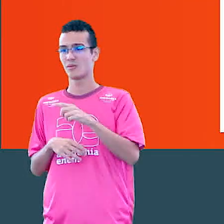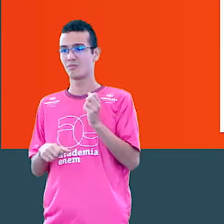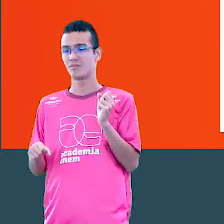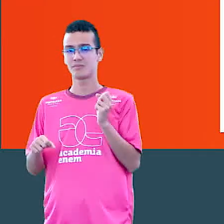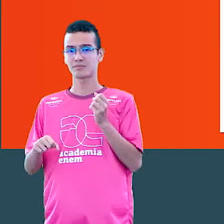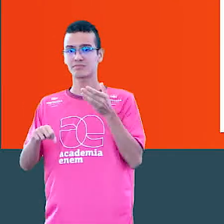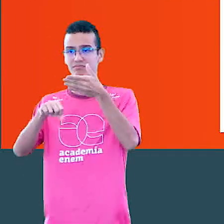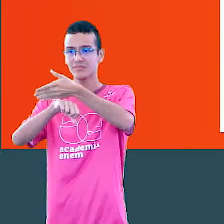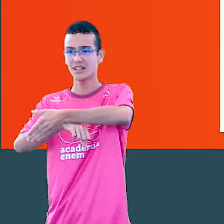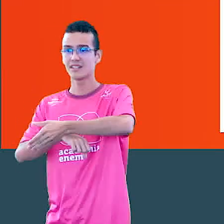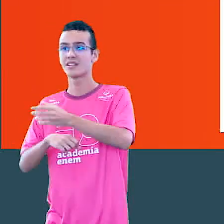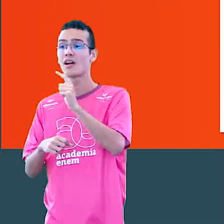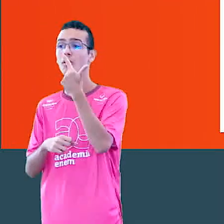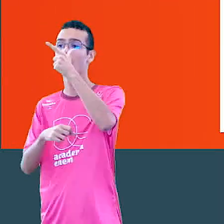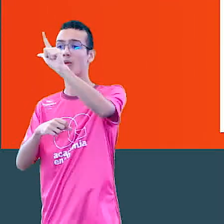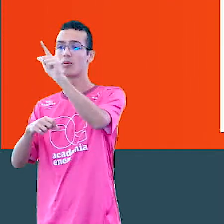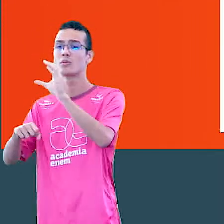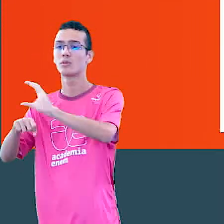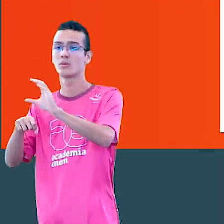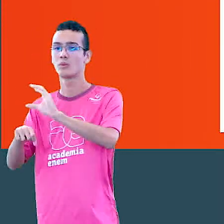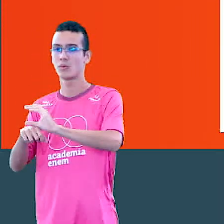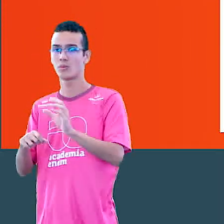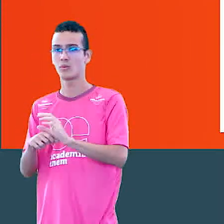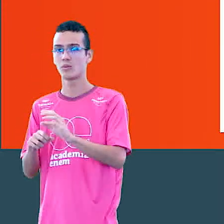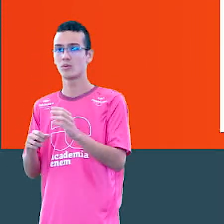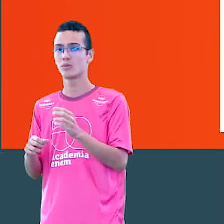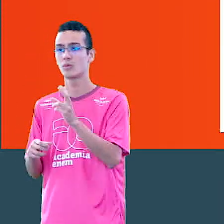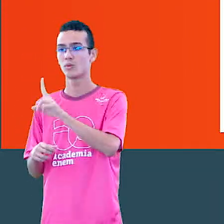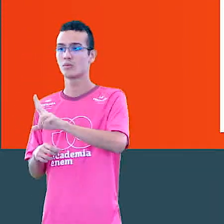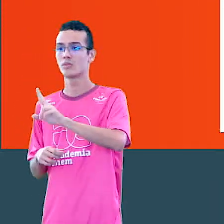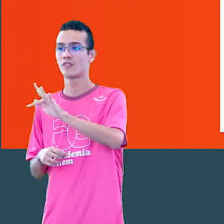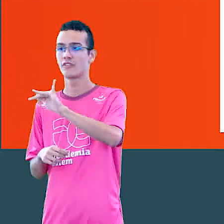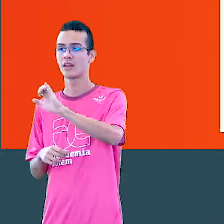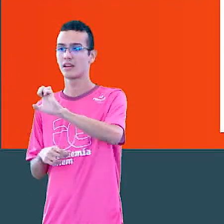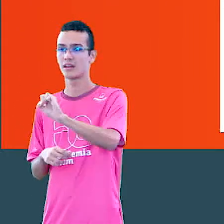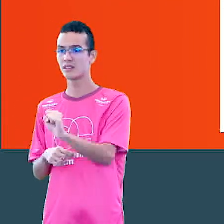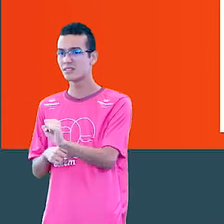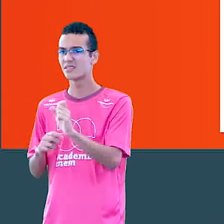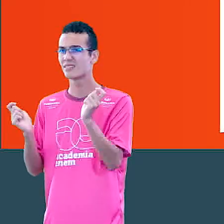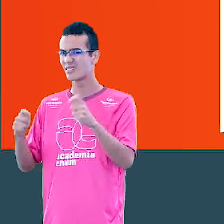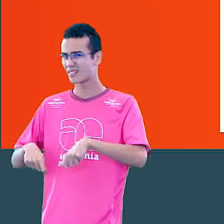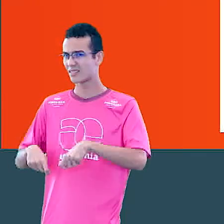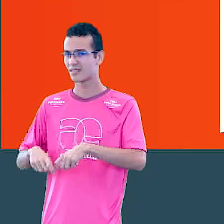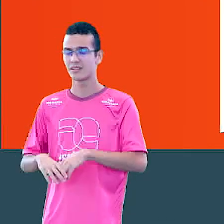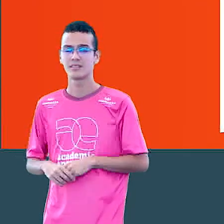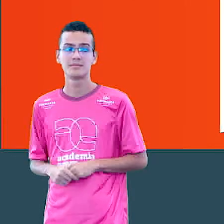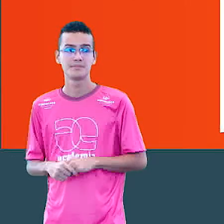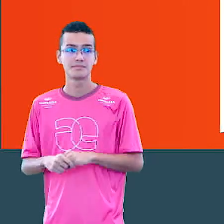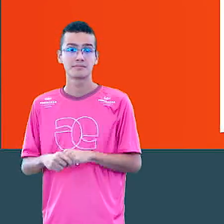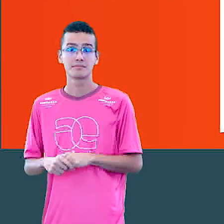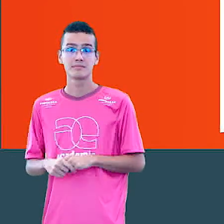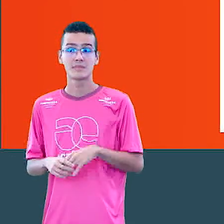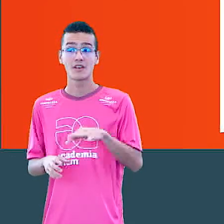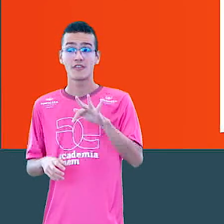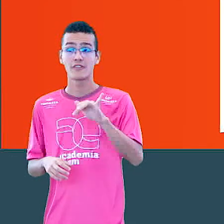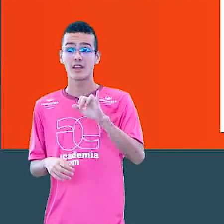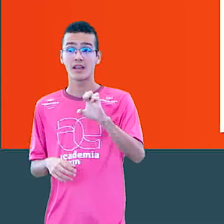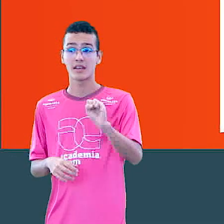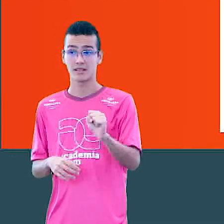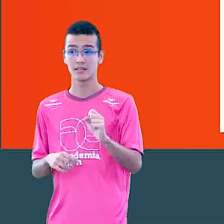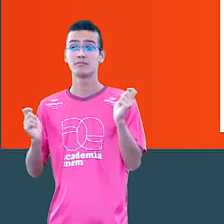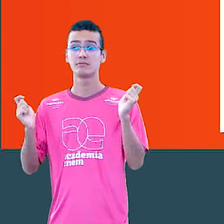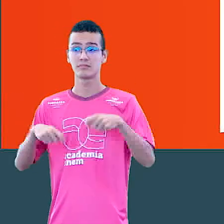por intermédio desse programa. Obrigado. Bela pergunta, viu, gente? Bela pergunta. O FIES permite,